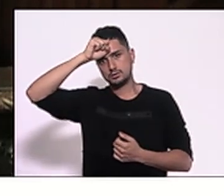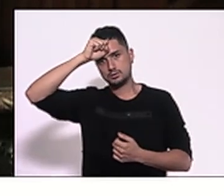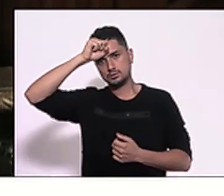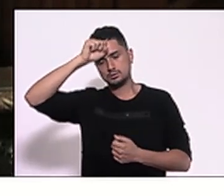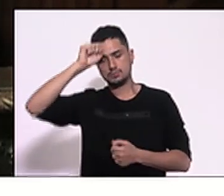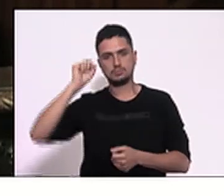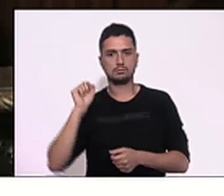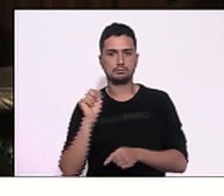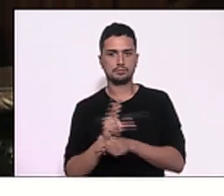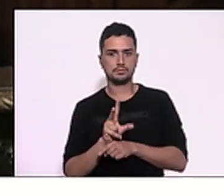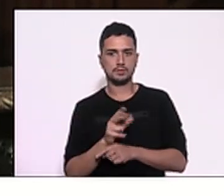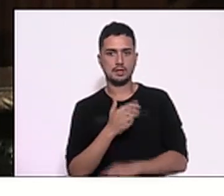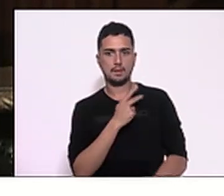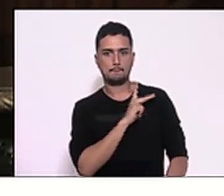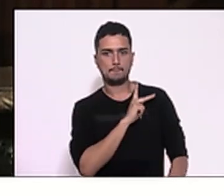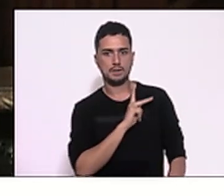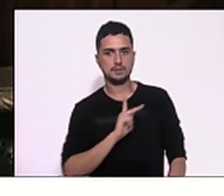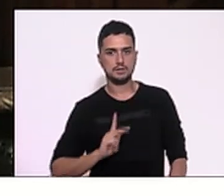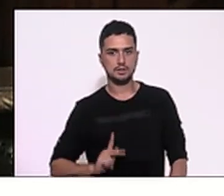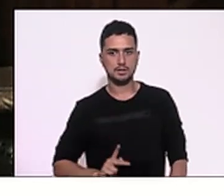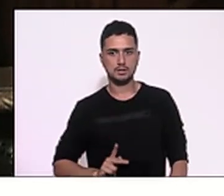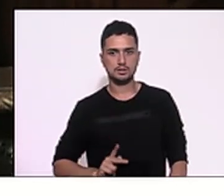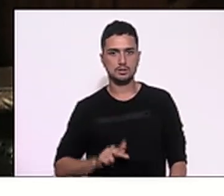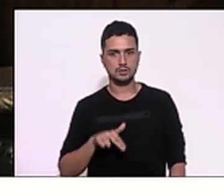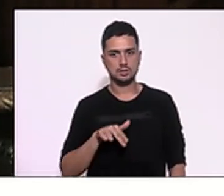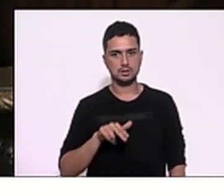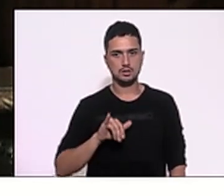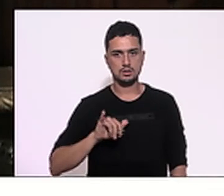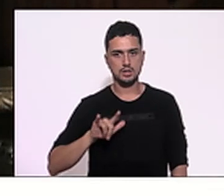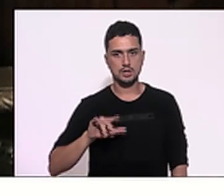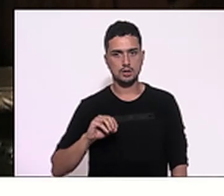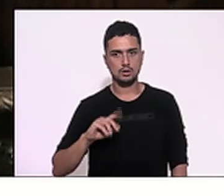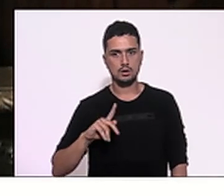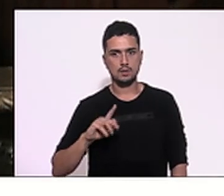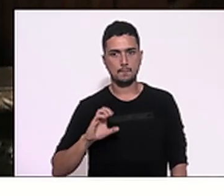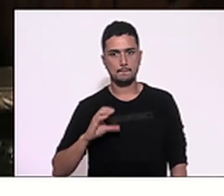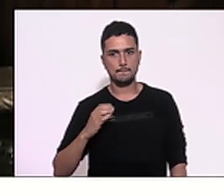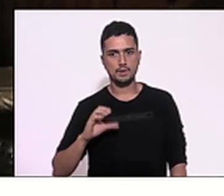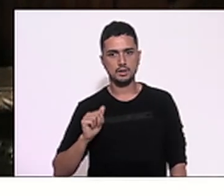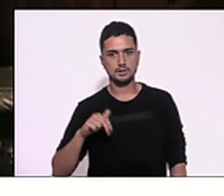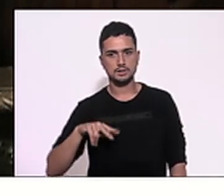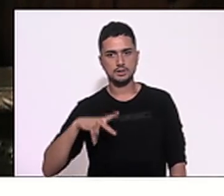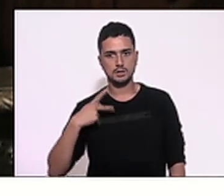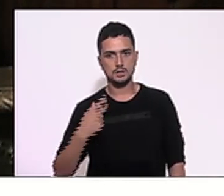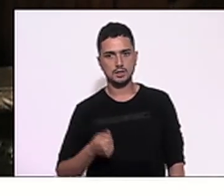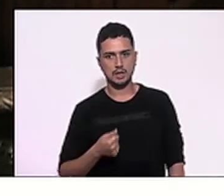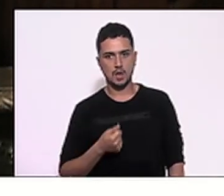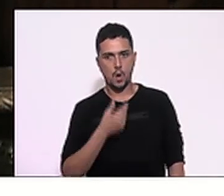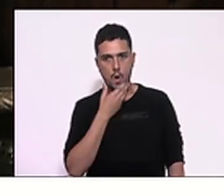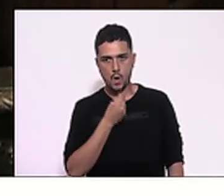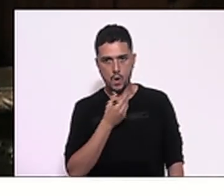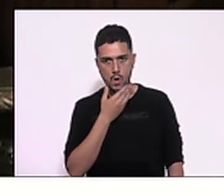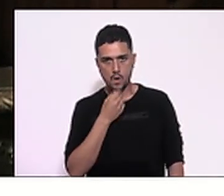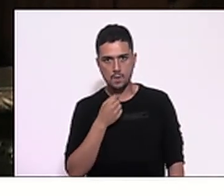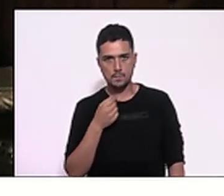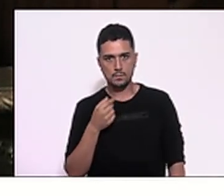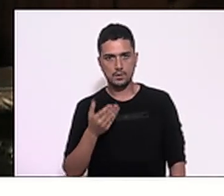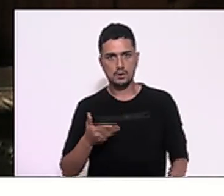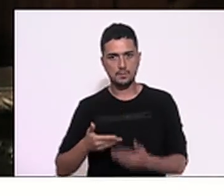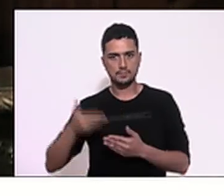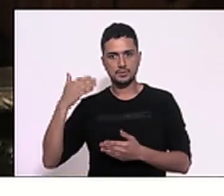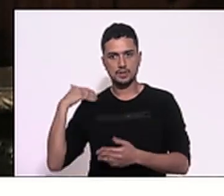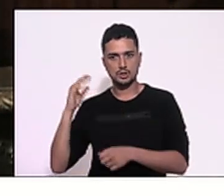sob a presidência de Nilo Peçanha, um presidente oriundo da velha província do antigo